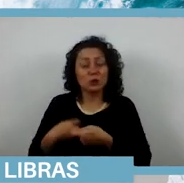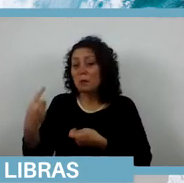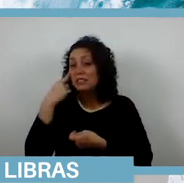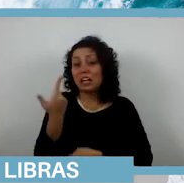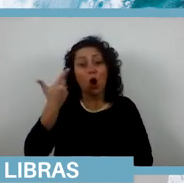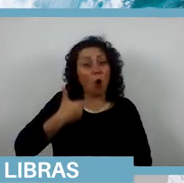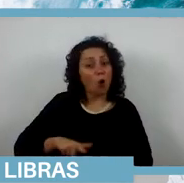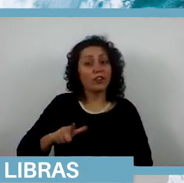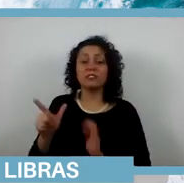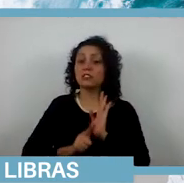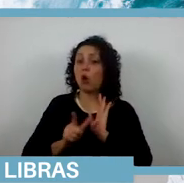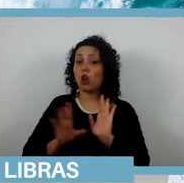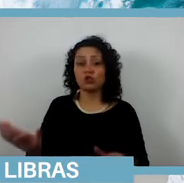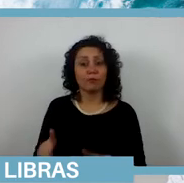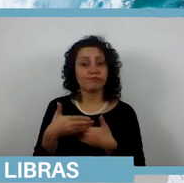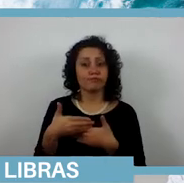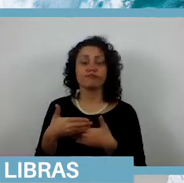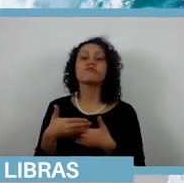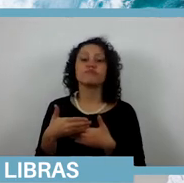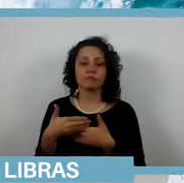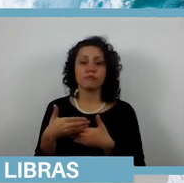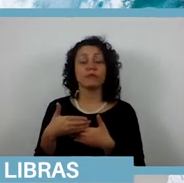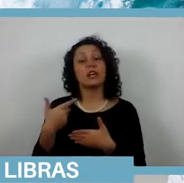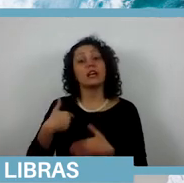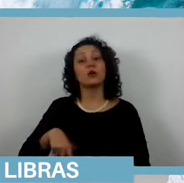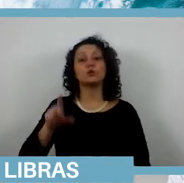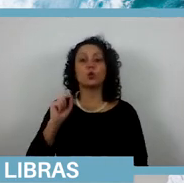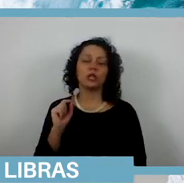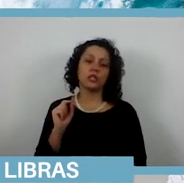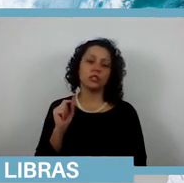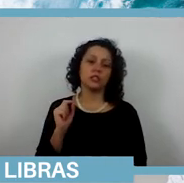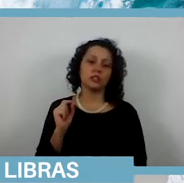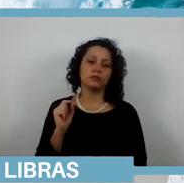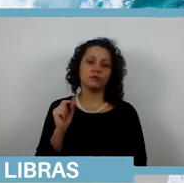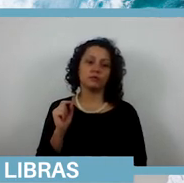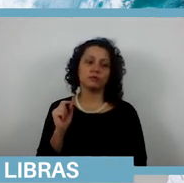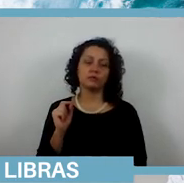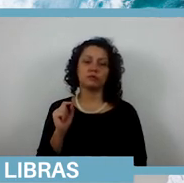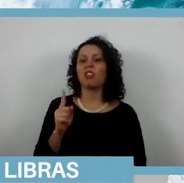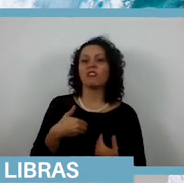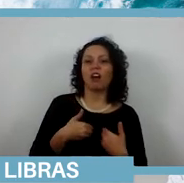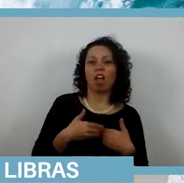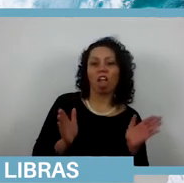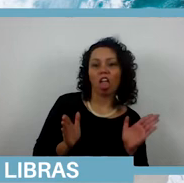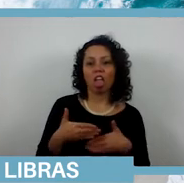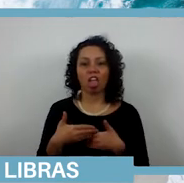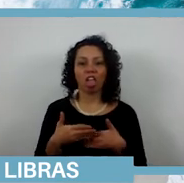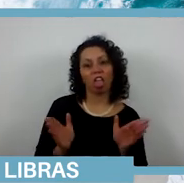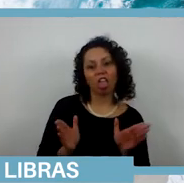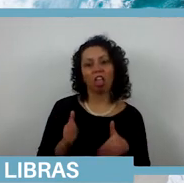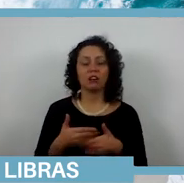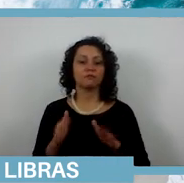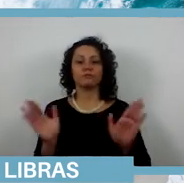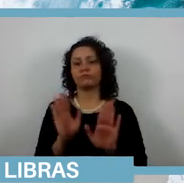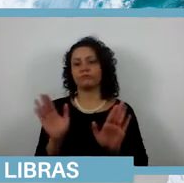fechei as portas da loja física optei por não ficar abrindo reabrindo a loja